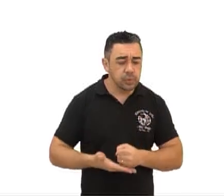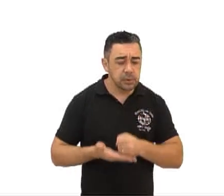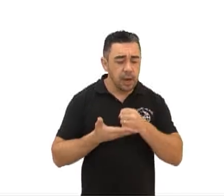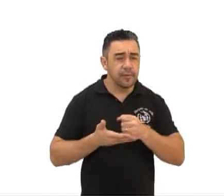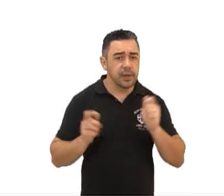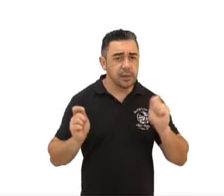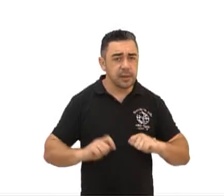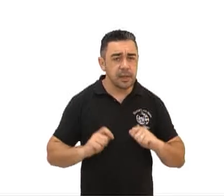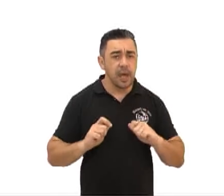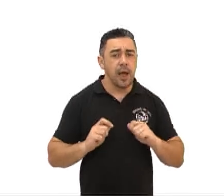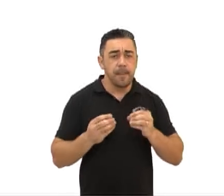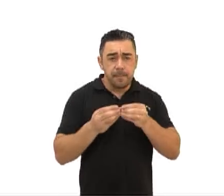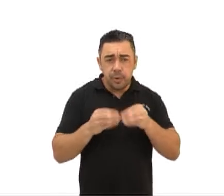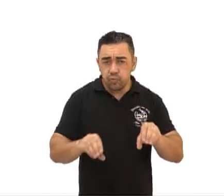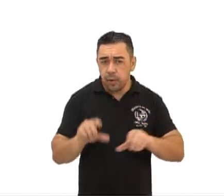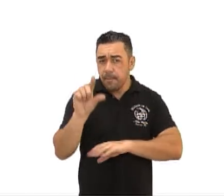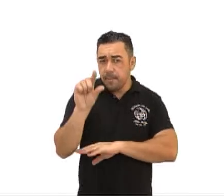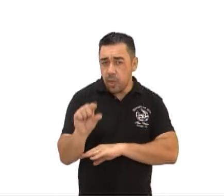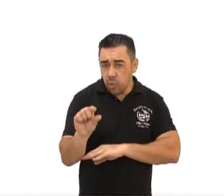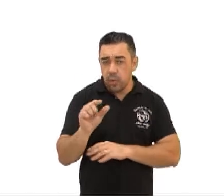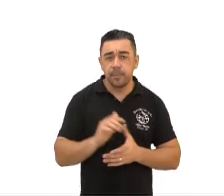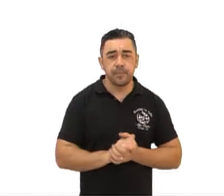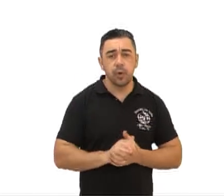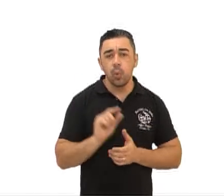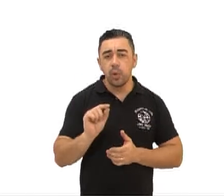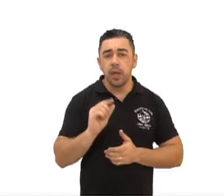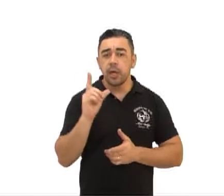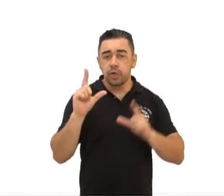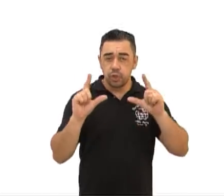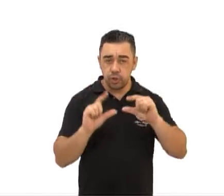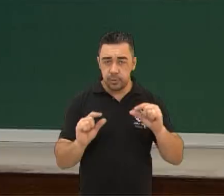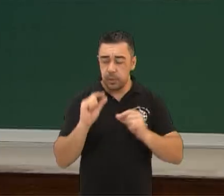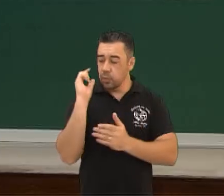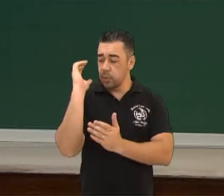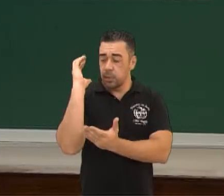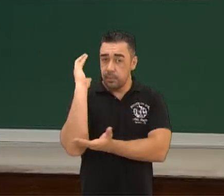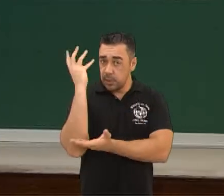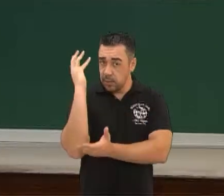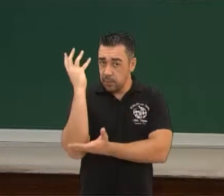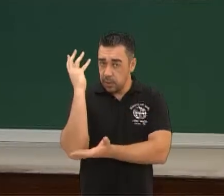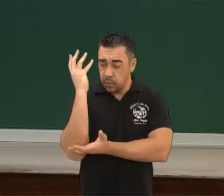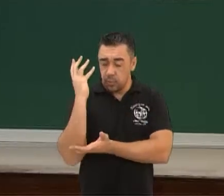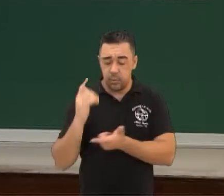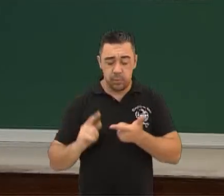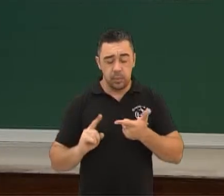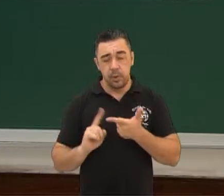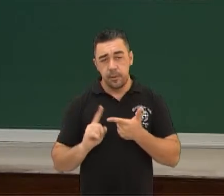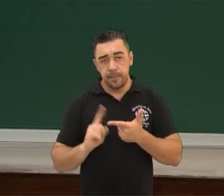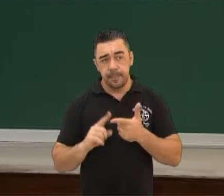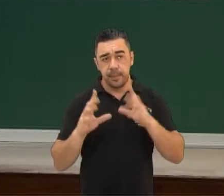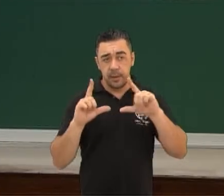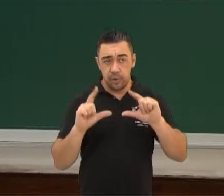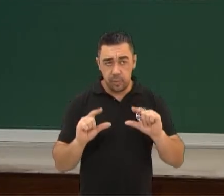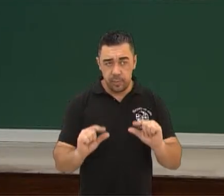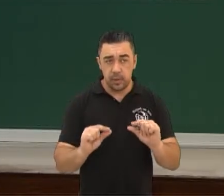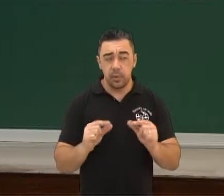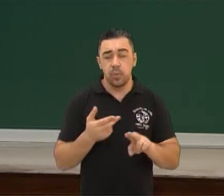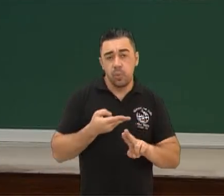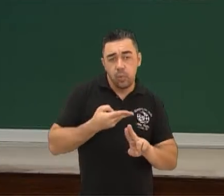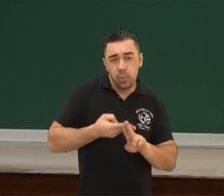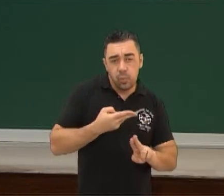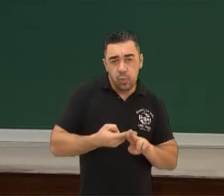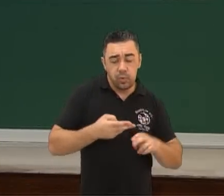impacto menor? Né? A redução do desmatamento, reduzir o desmatamento, reduzir o uso